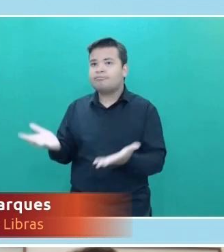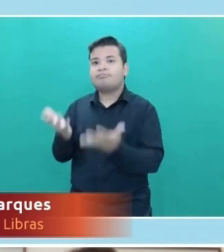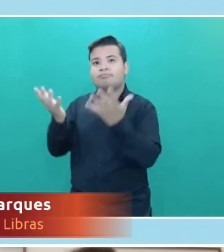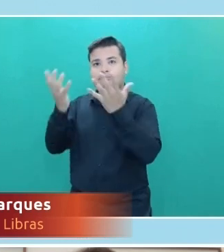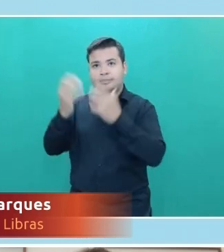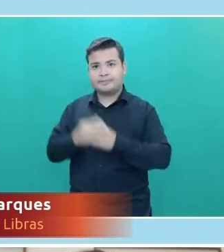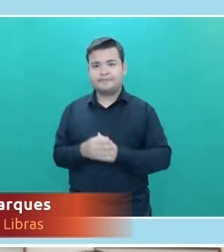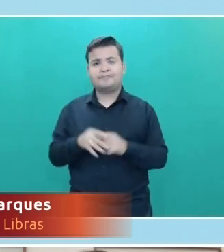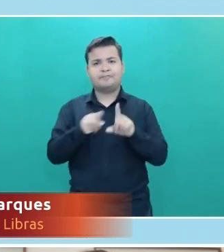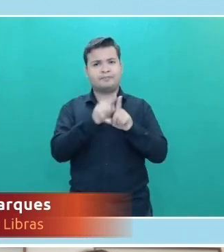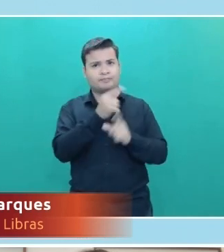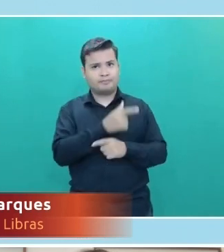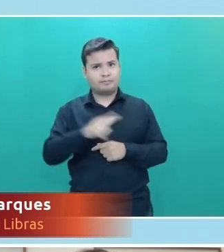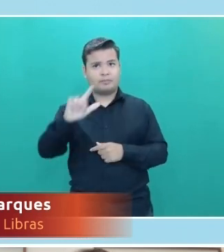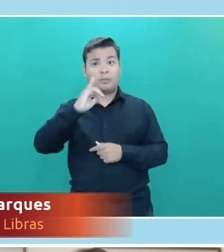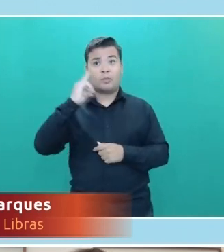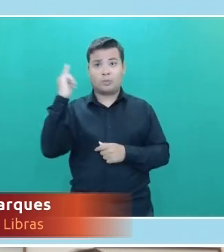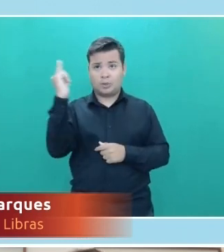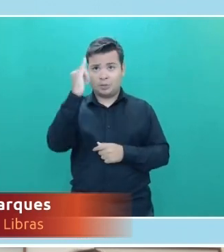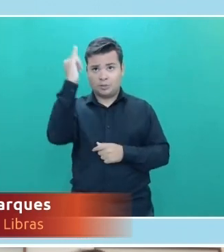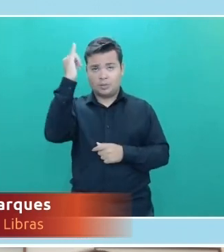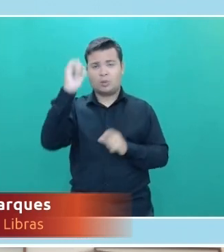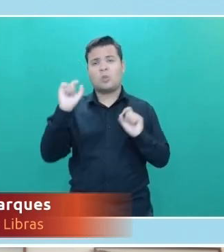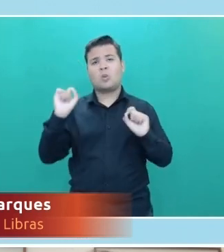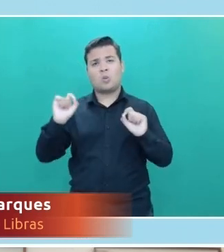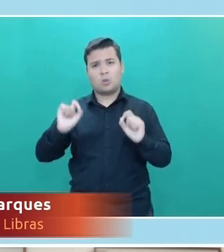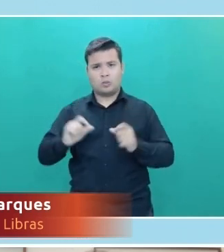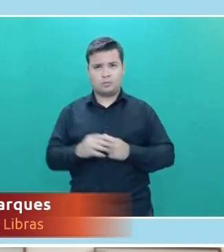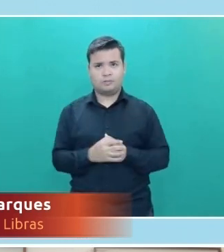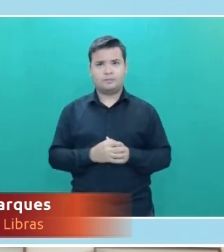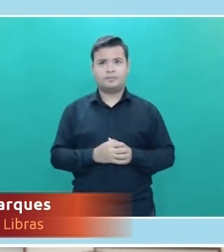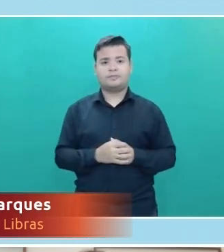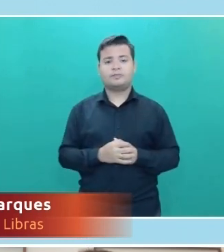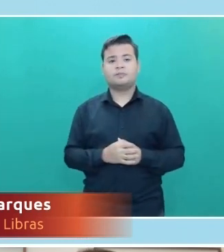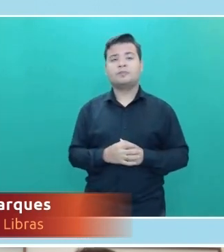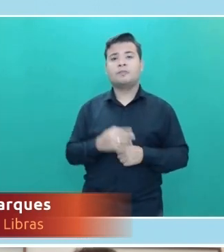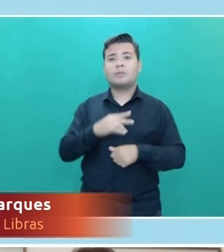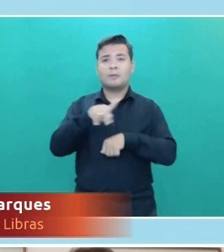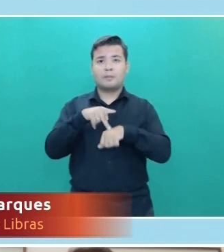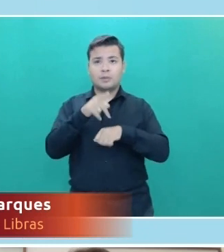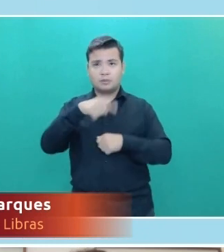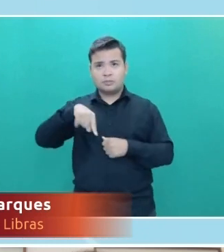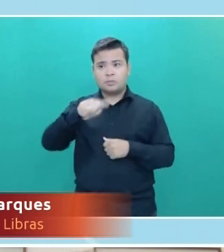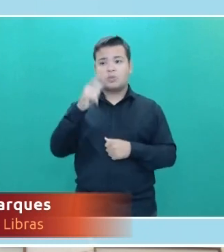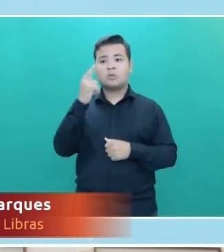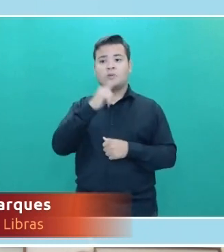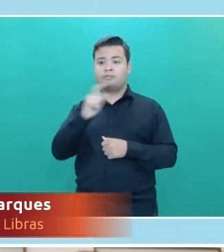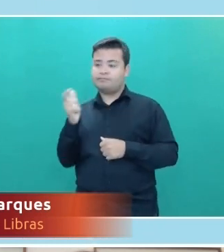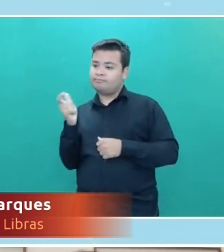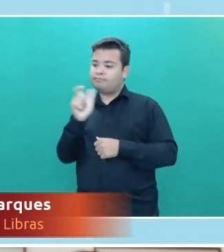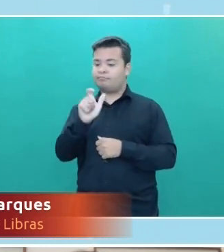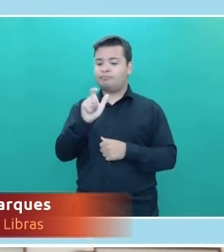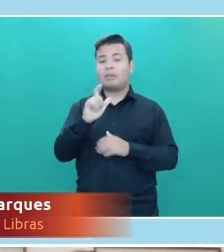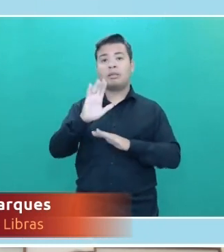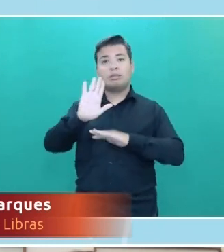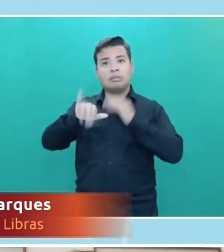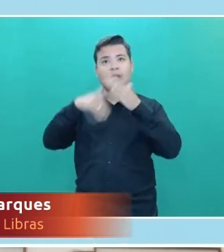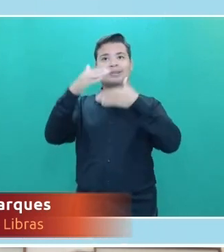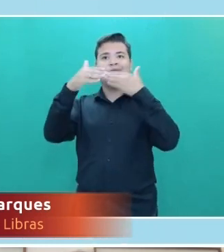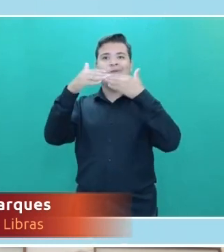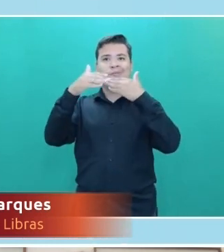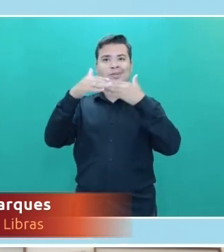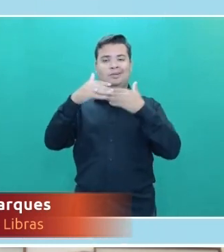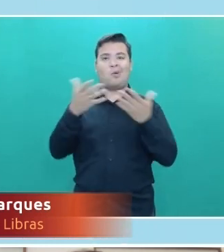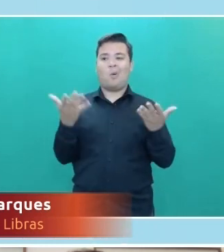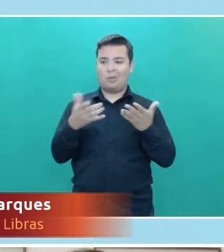ponto importante que esses países conseguiram fazer é colocar o termo desenvolvimento na pauta de discussão, que